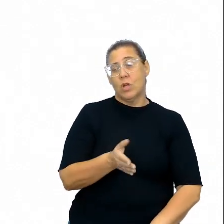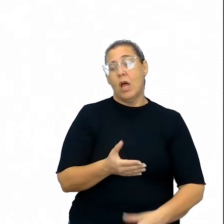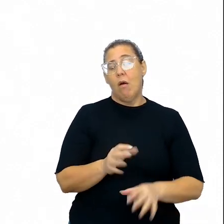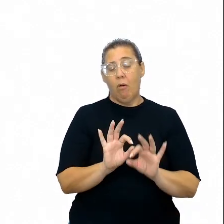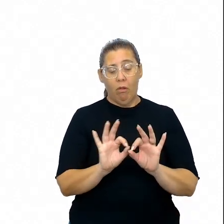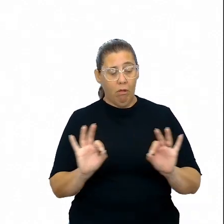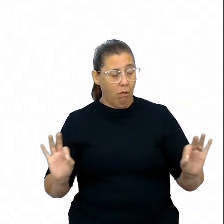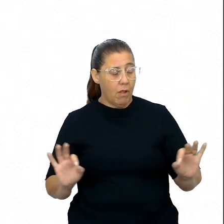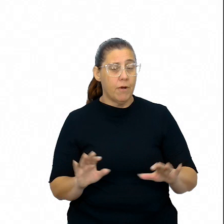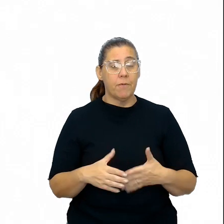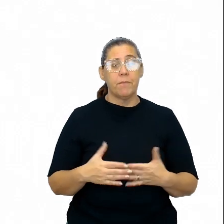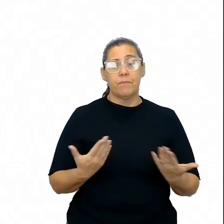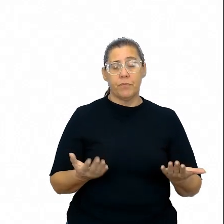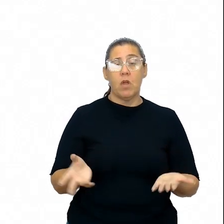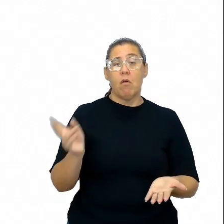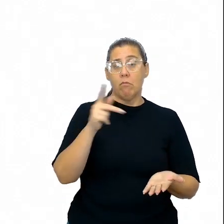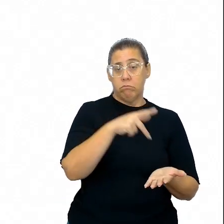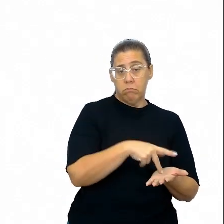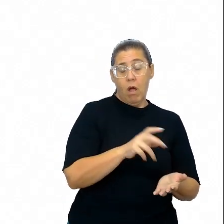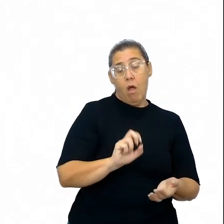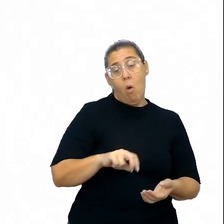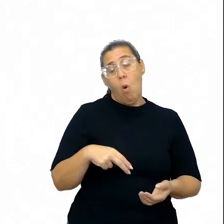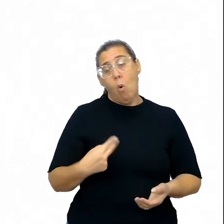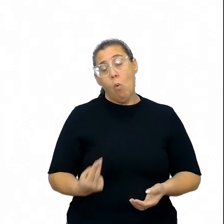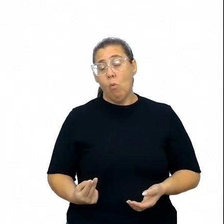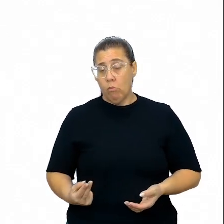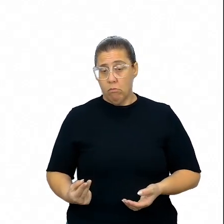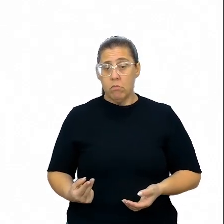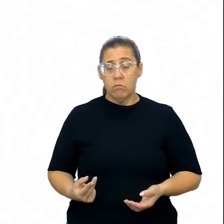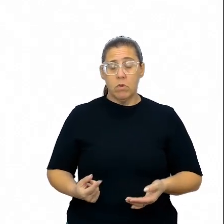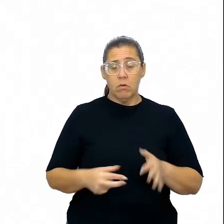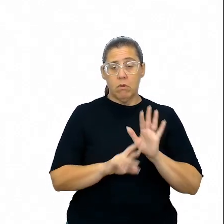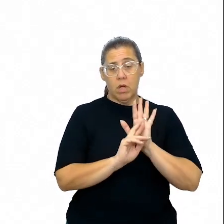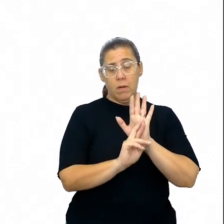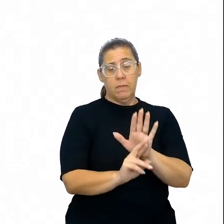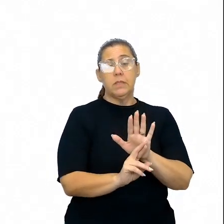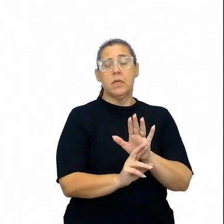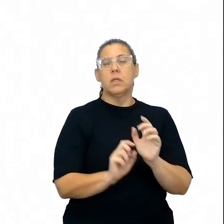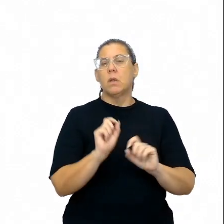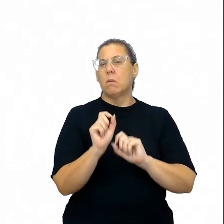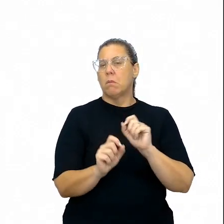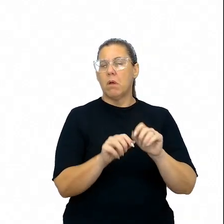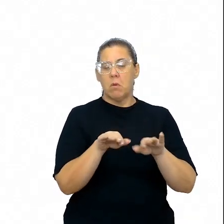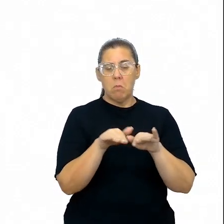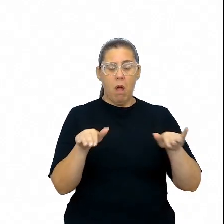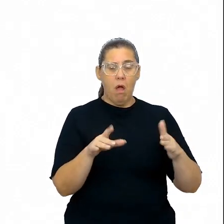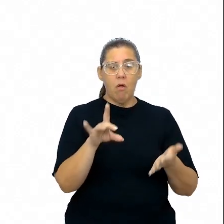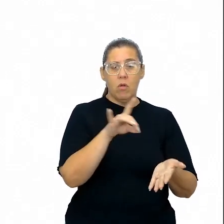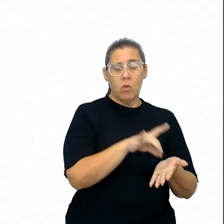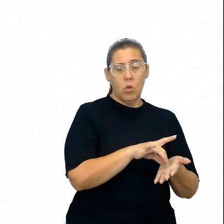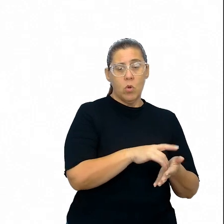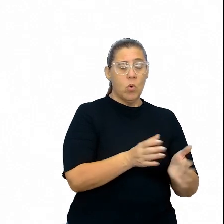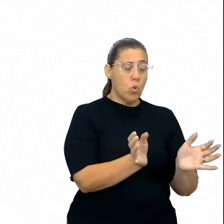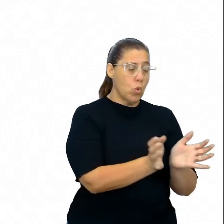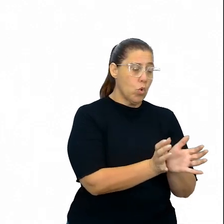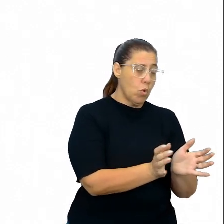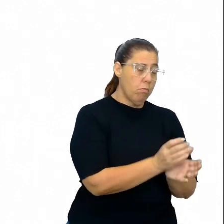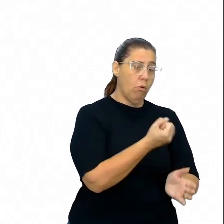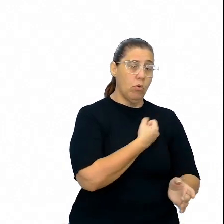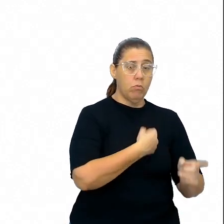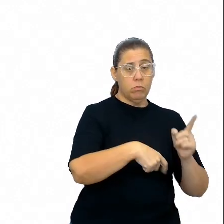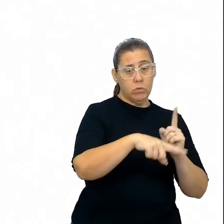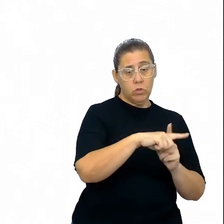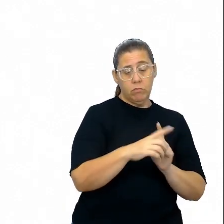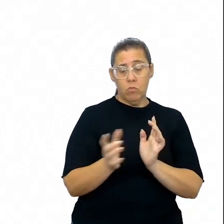reta? A reta real, porém, que representa na reta real? Um grupinho de números positivos, um grupinho de